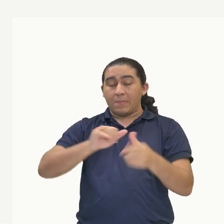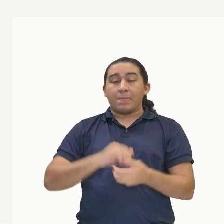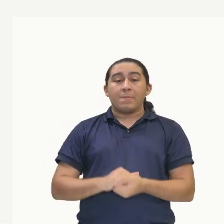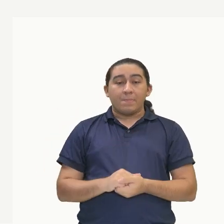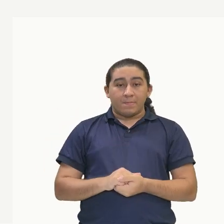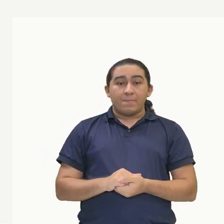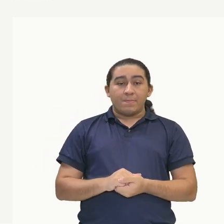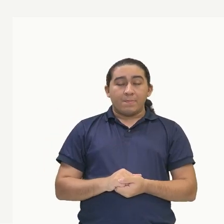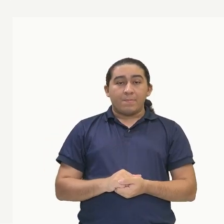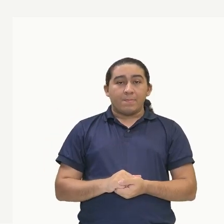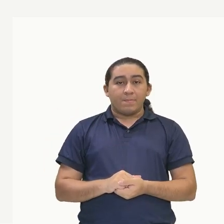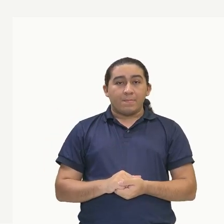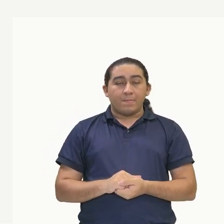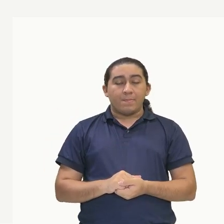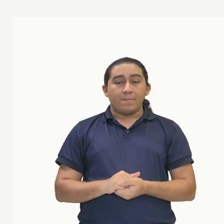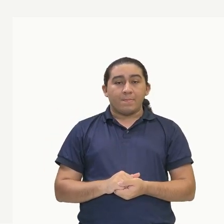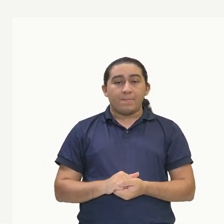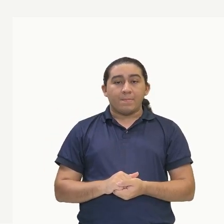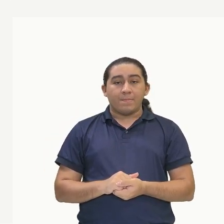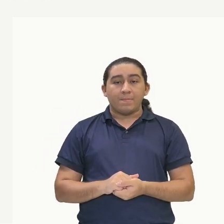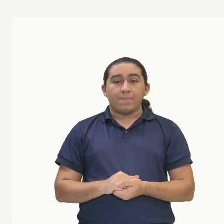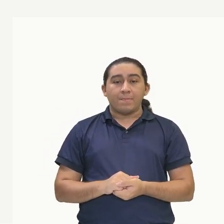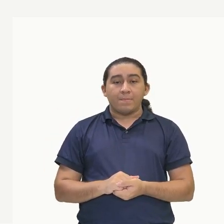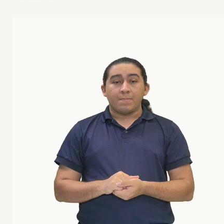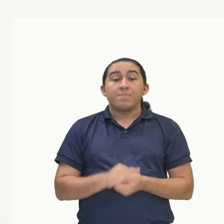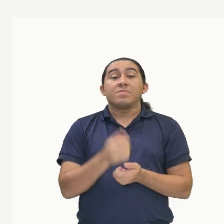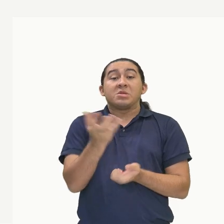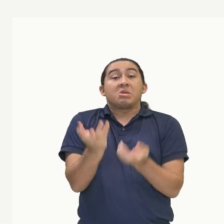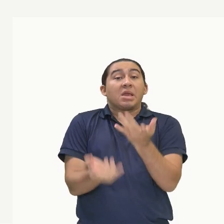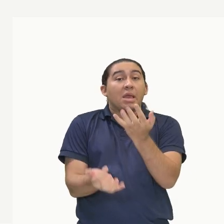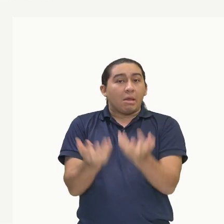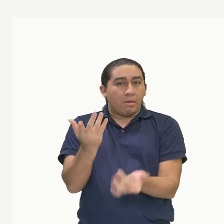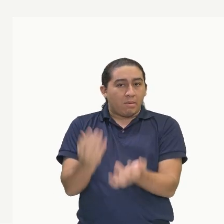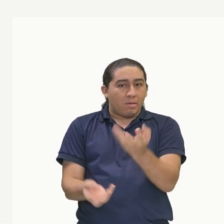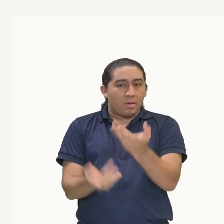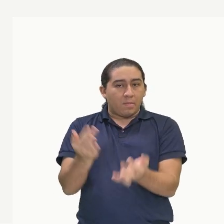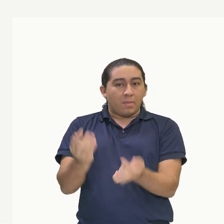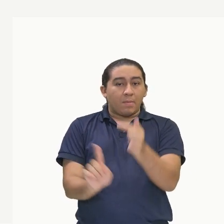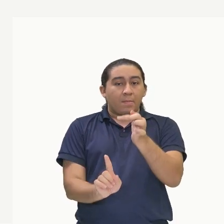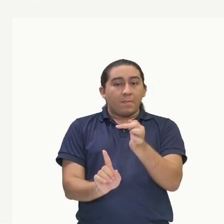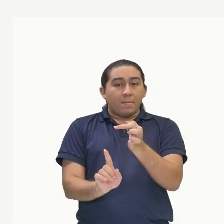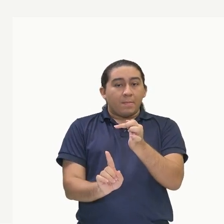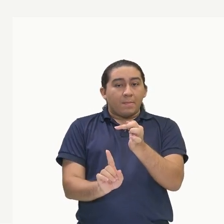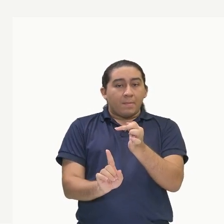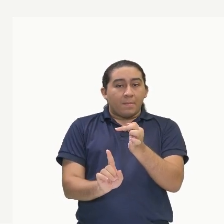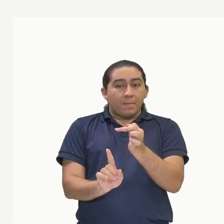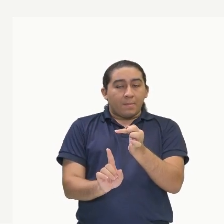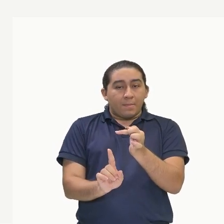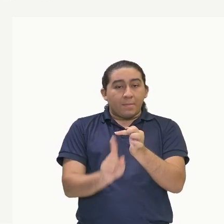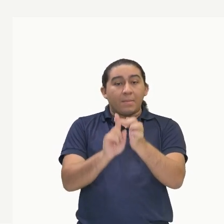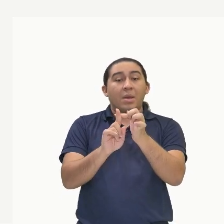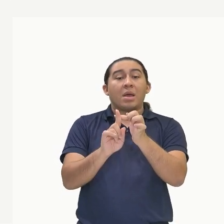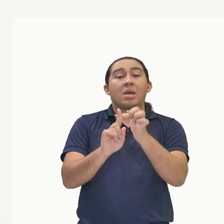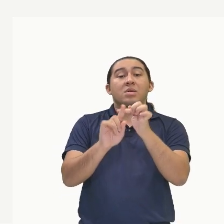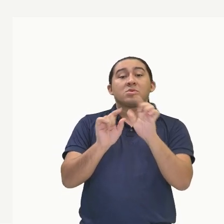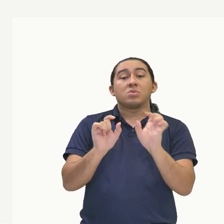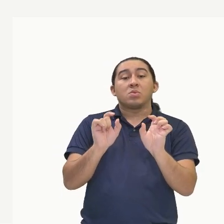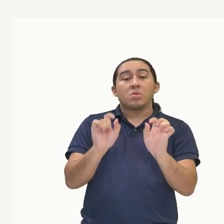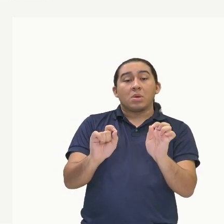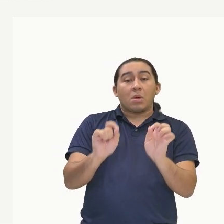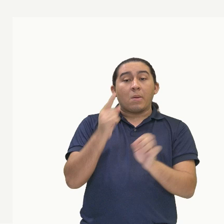Realiza uma reação, né, de combustão com metano e com 48